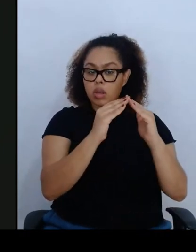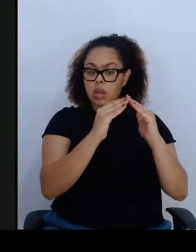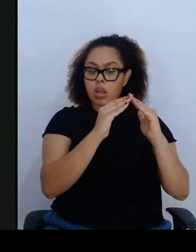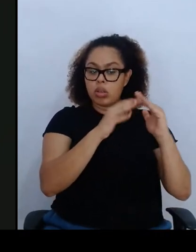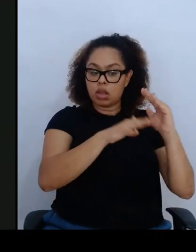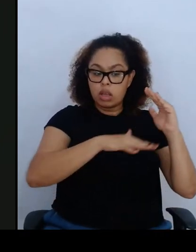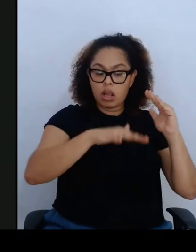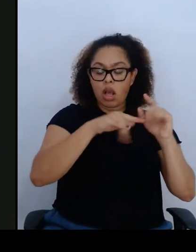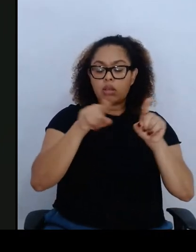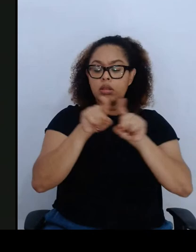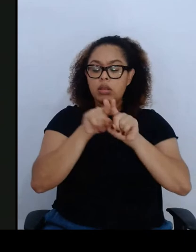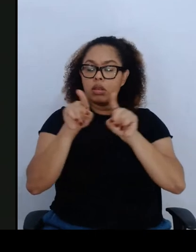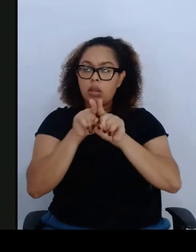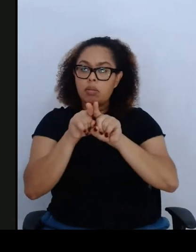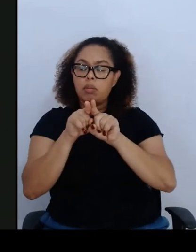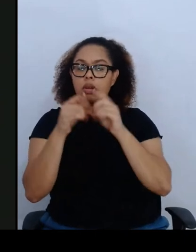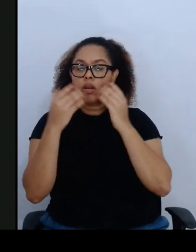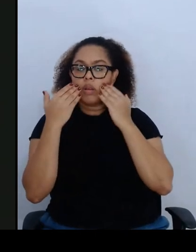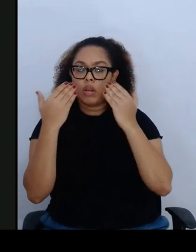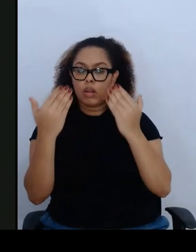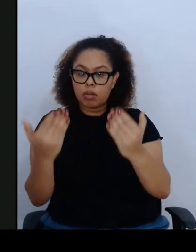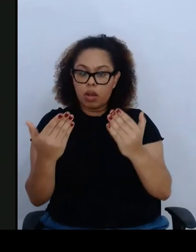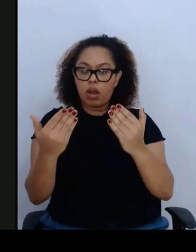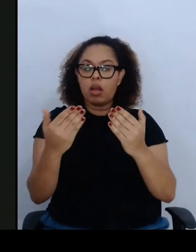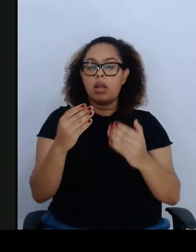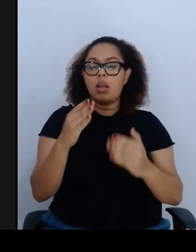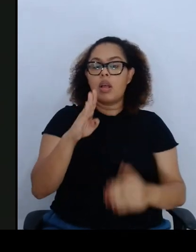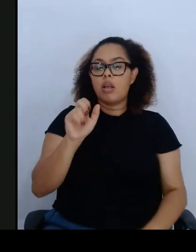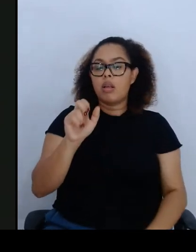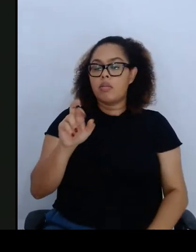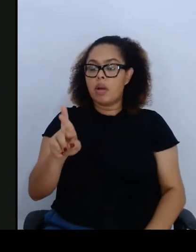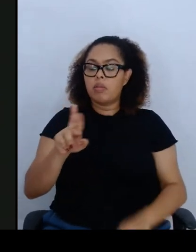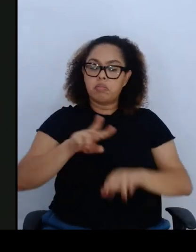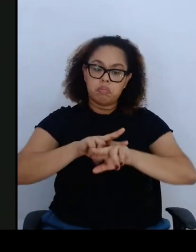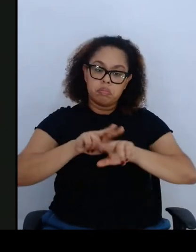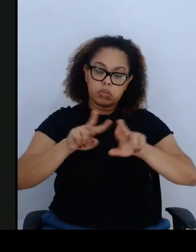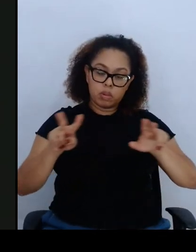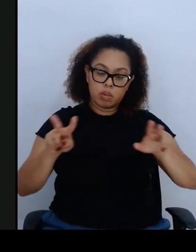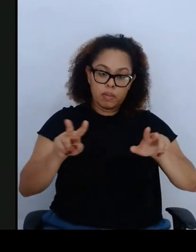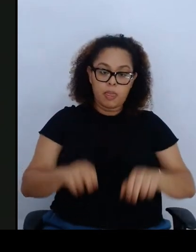como hotéis o bar como as ruas da cidade